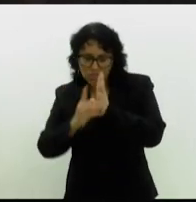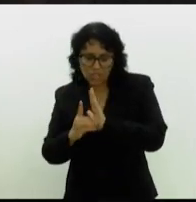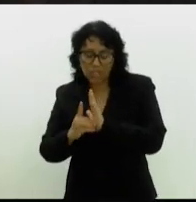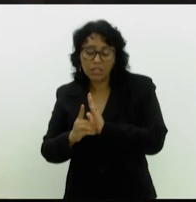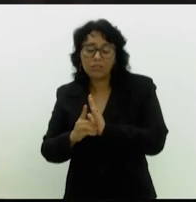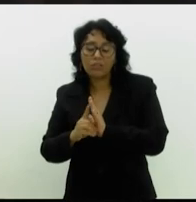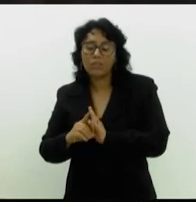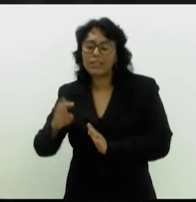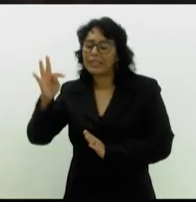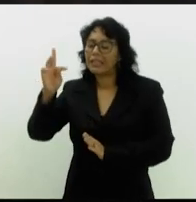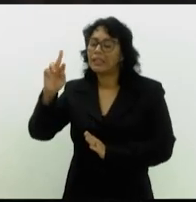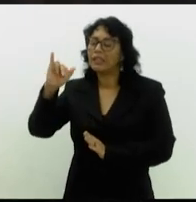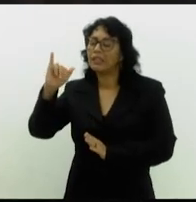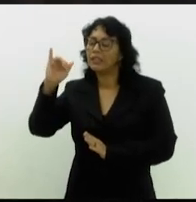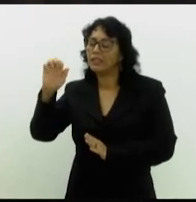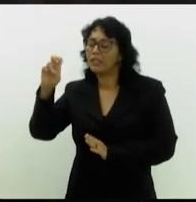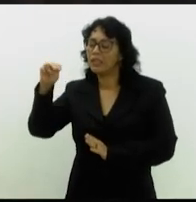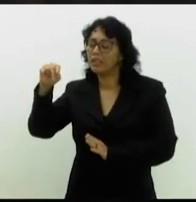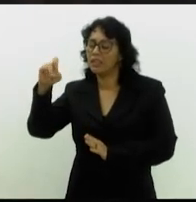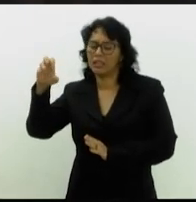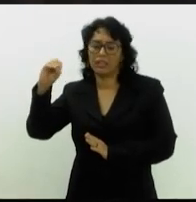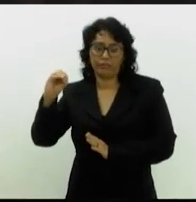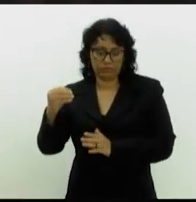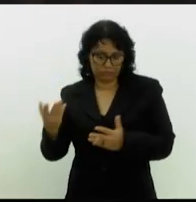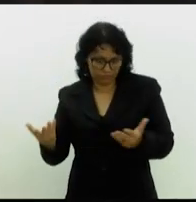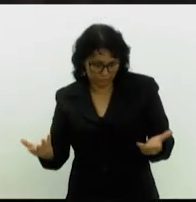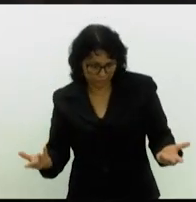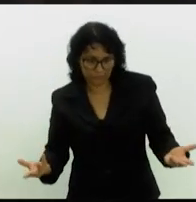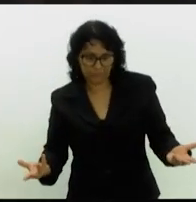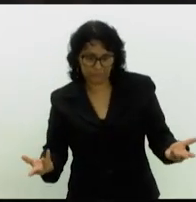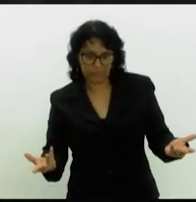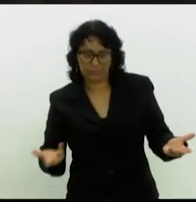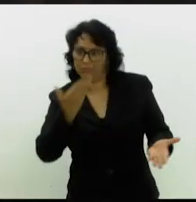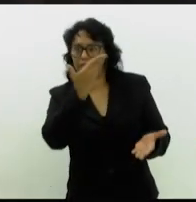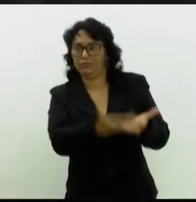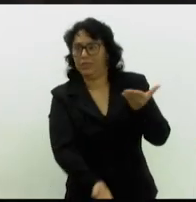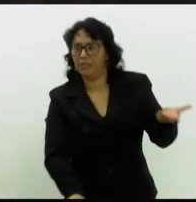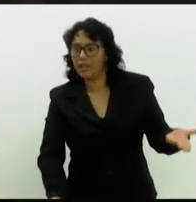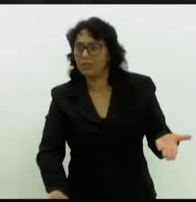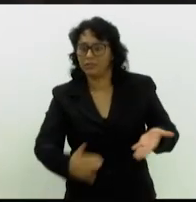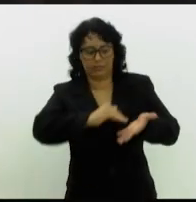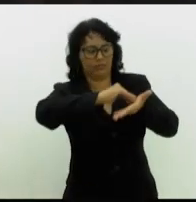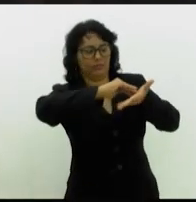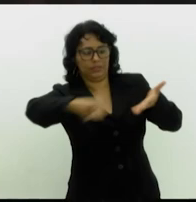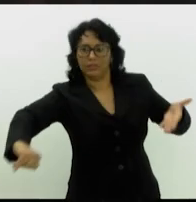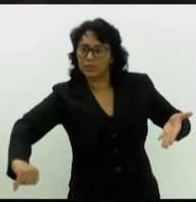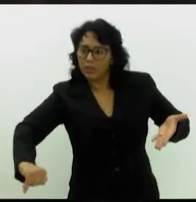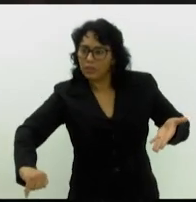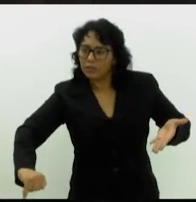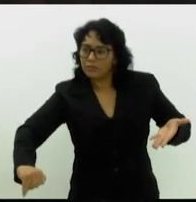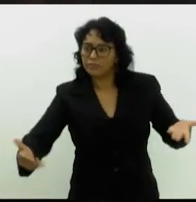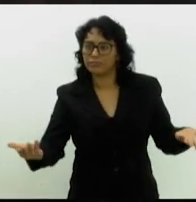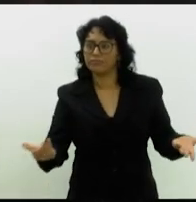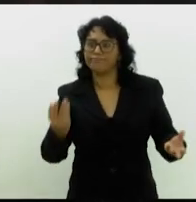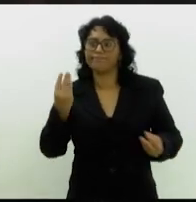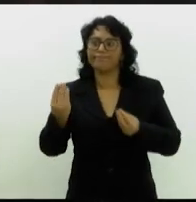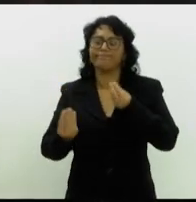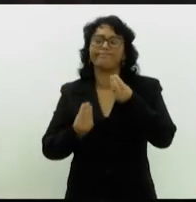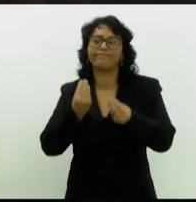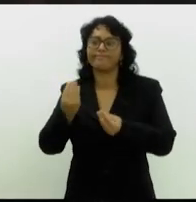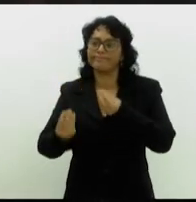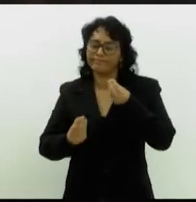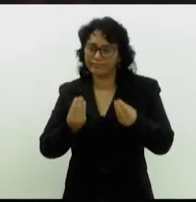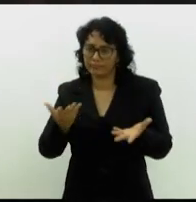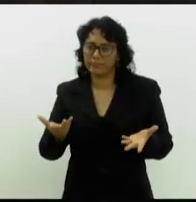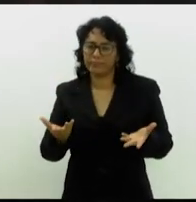triênio não é pouca coisa não é pouca coisa se você considerar que o primeiro triênio é 10